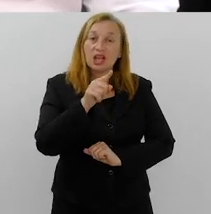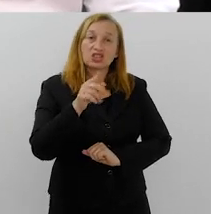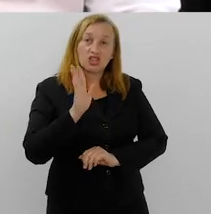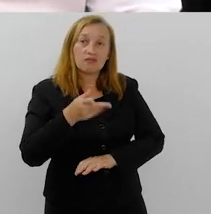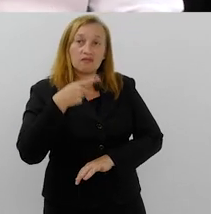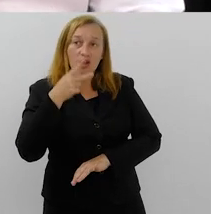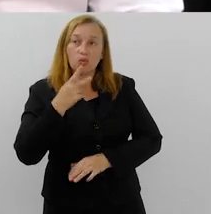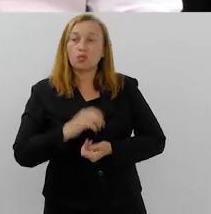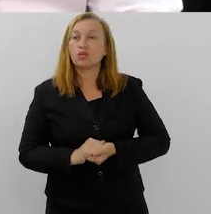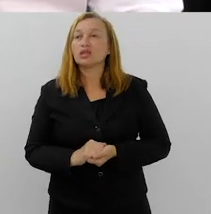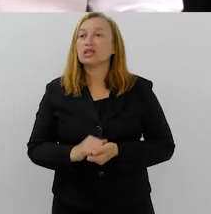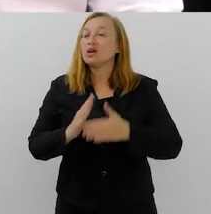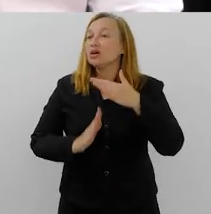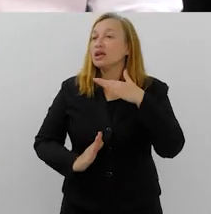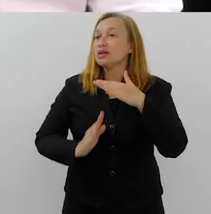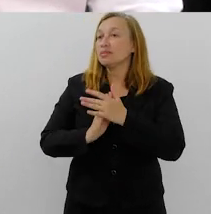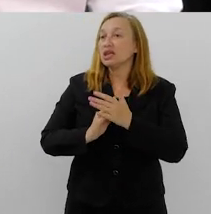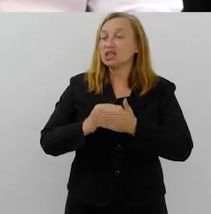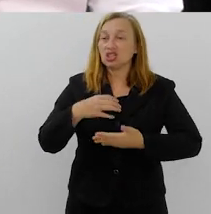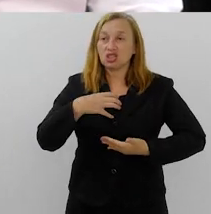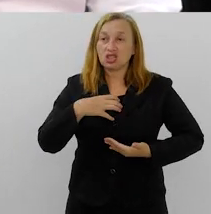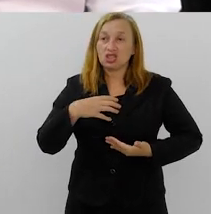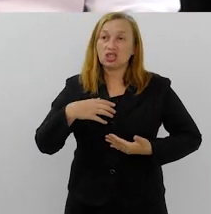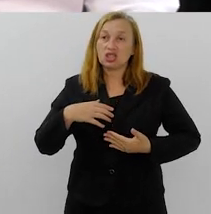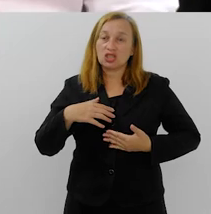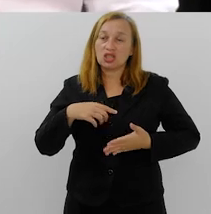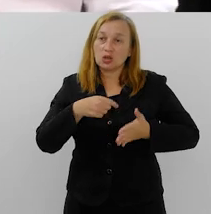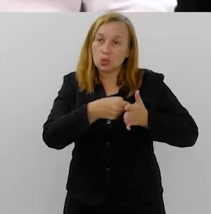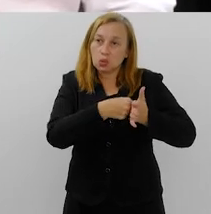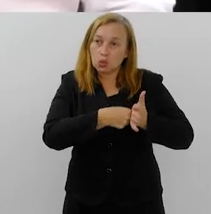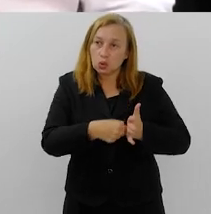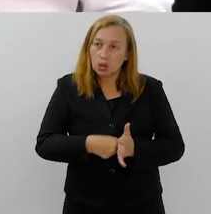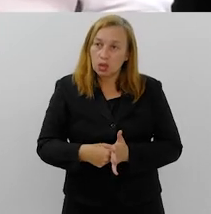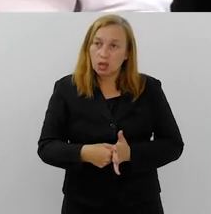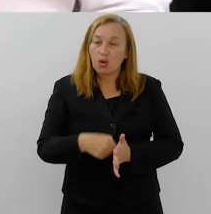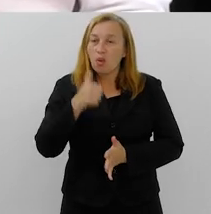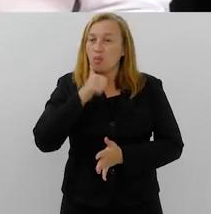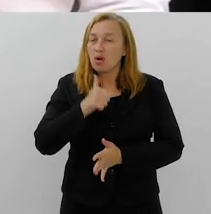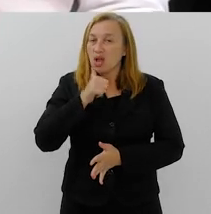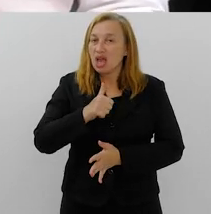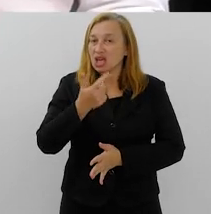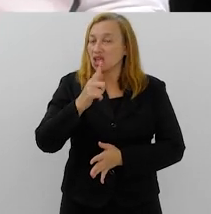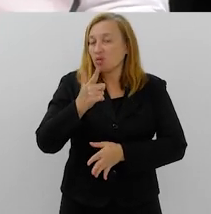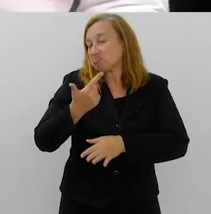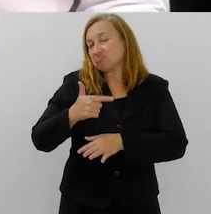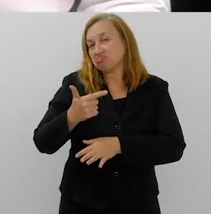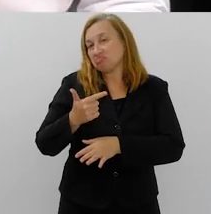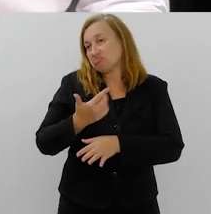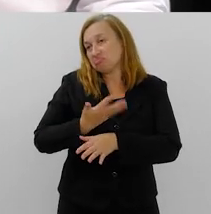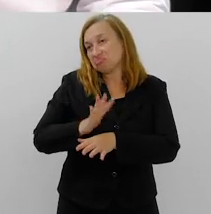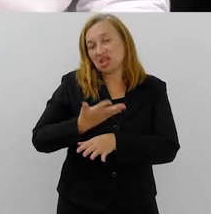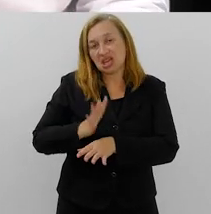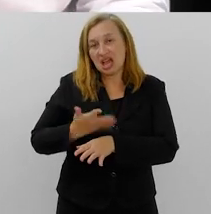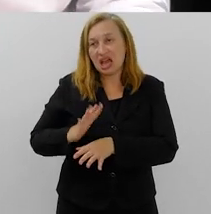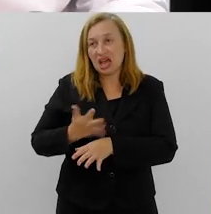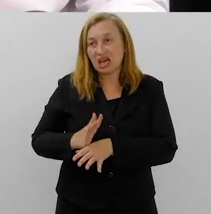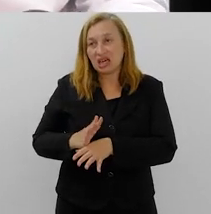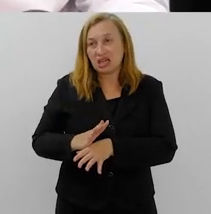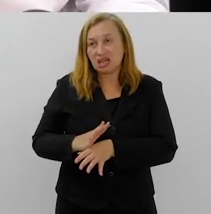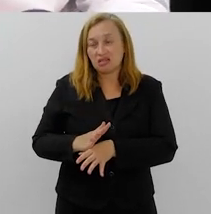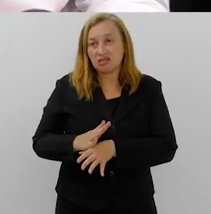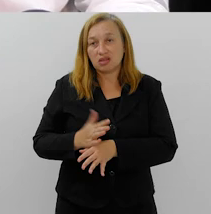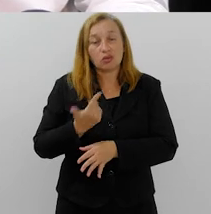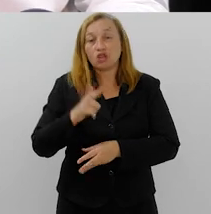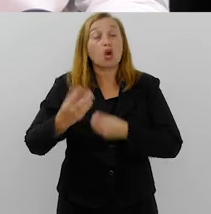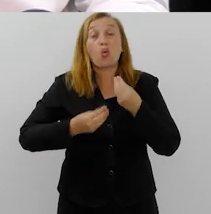justamente pelo que ela falou entende-se que o limite de detecção especialmente de uma pessoa não treinada é uma